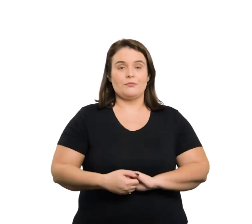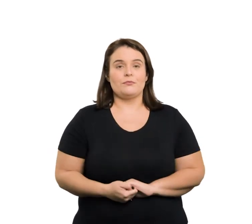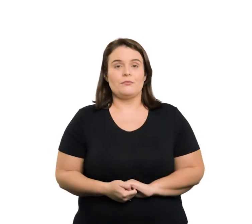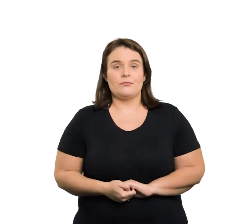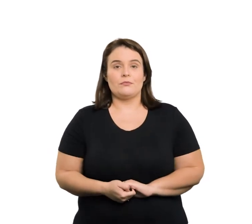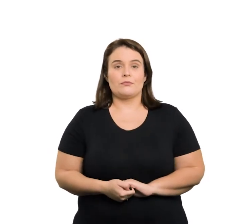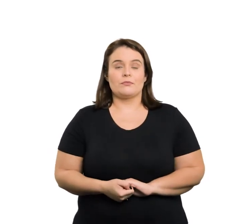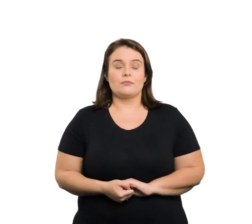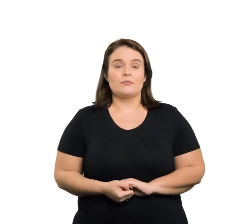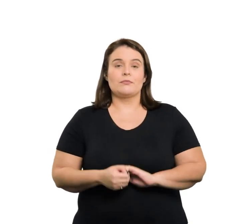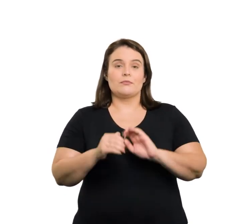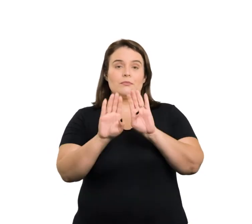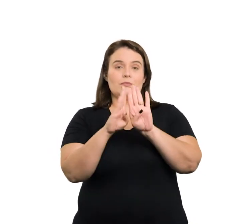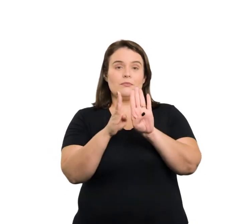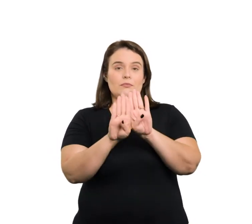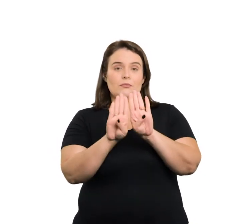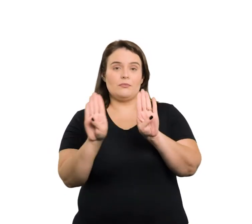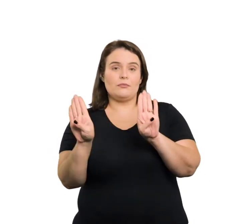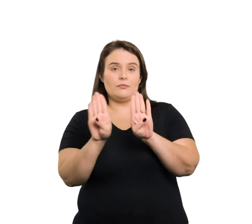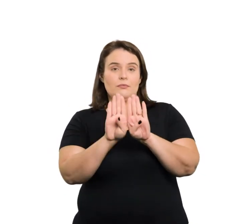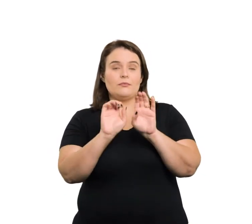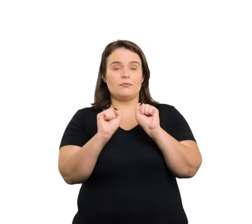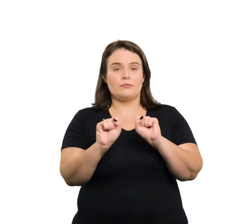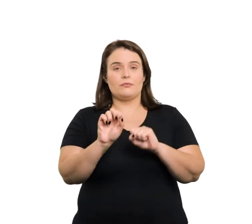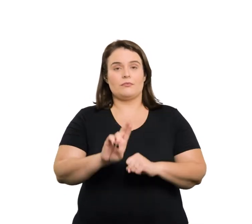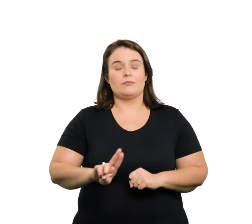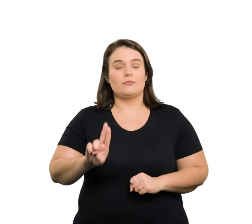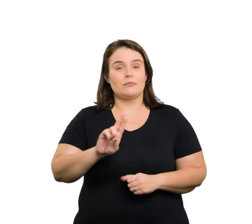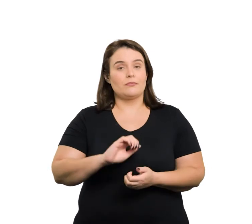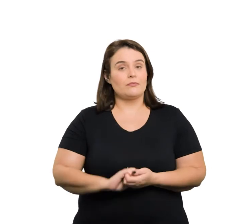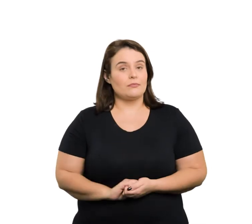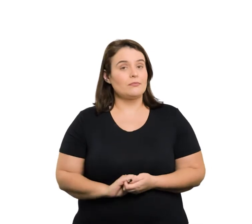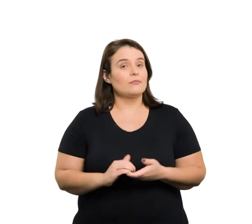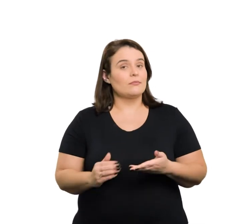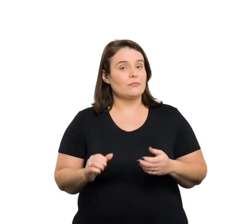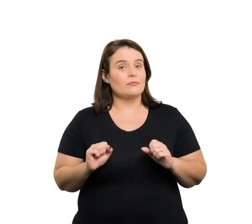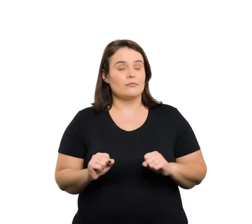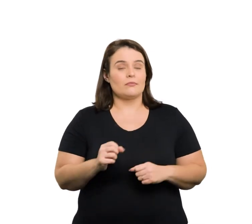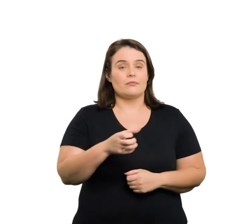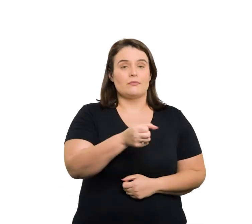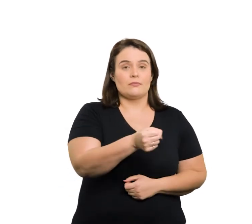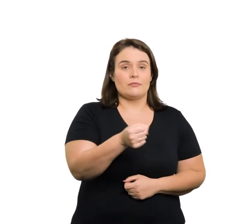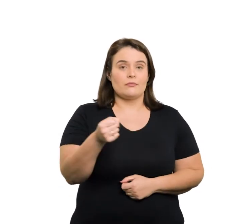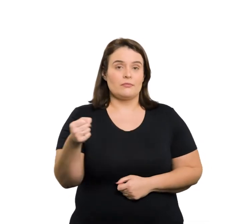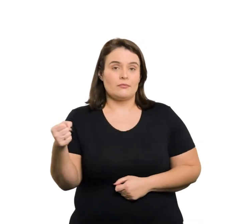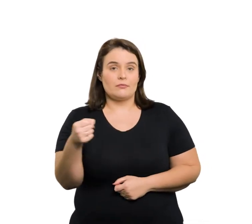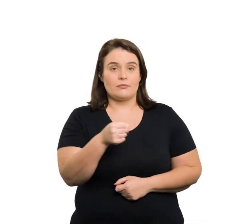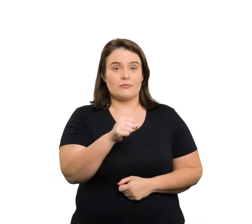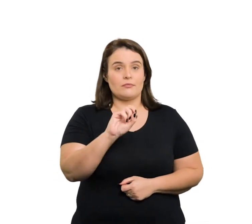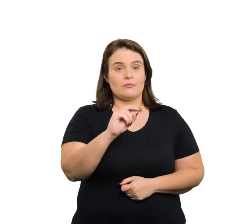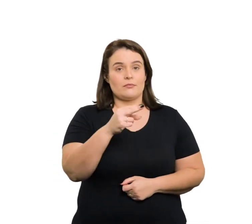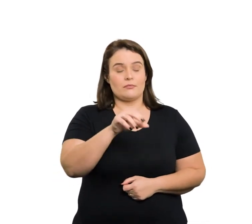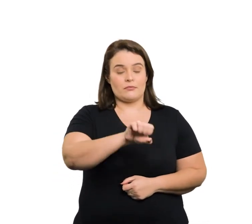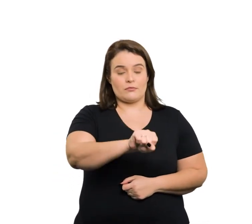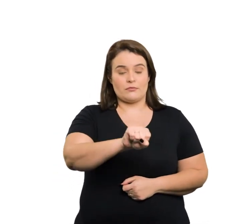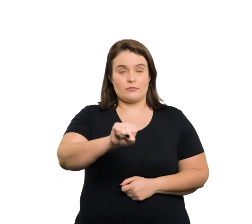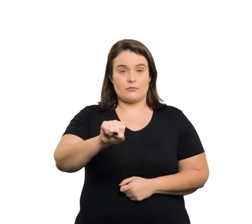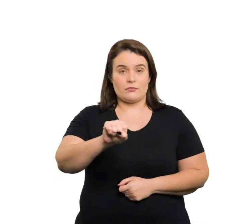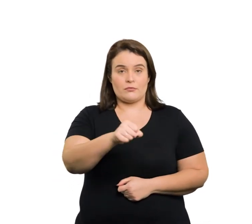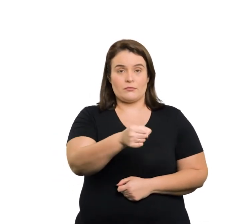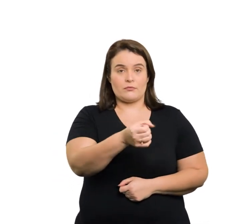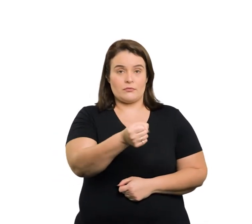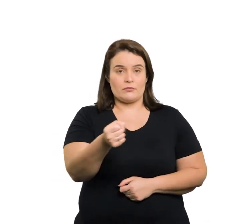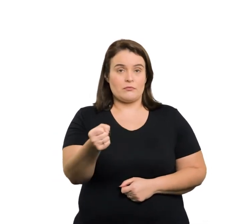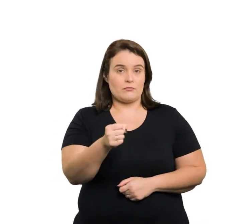Dica: portas de correr podem ser utilizadas. Nesse caso, o puxador pode ficar na